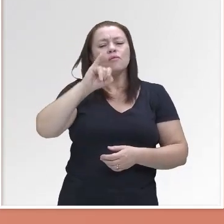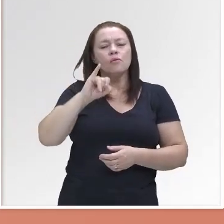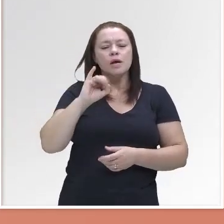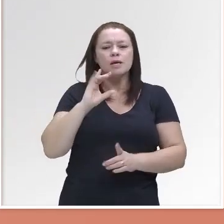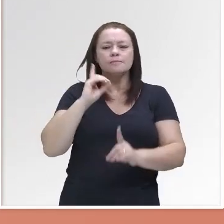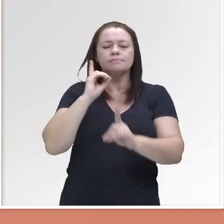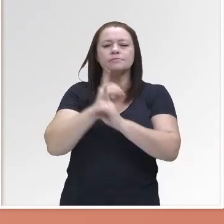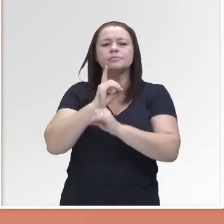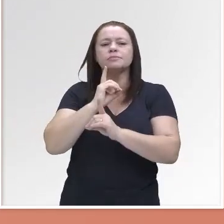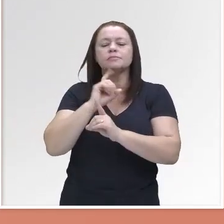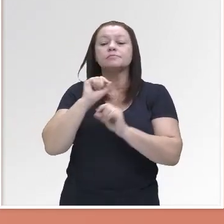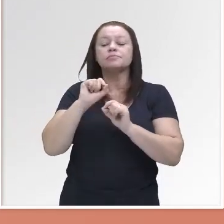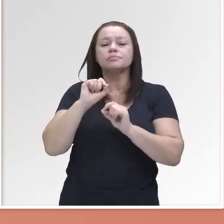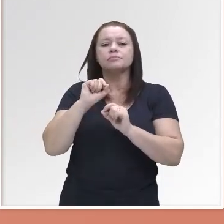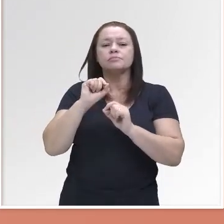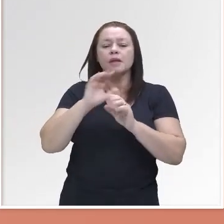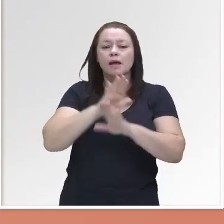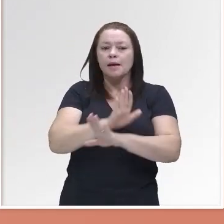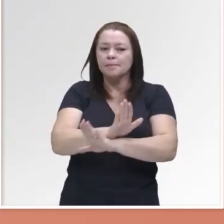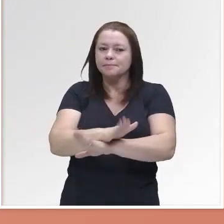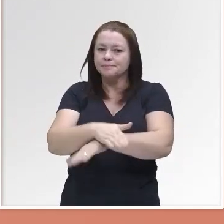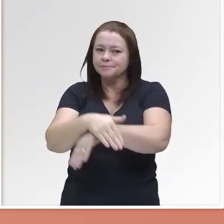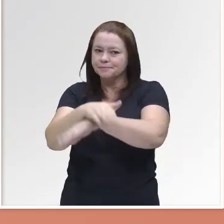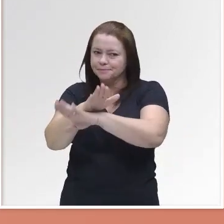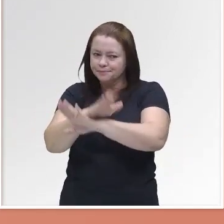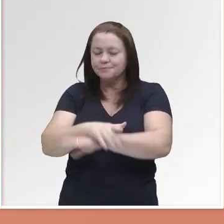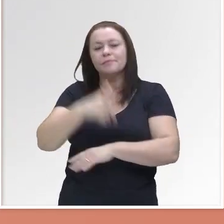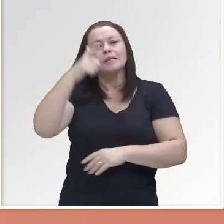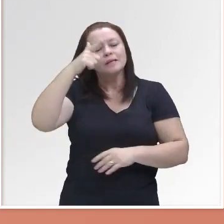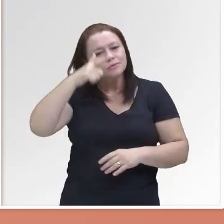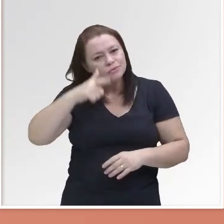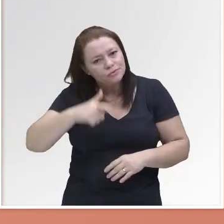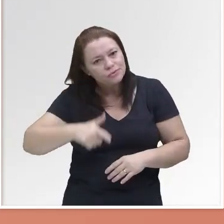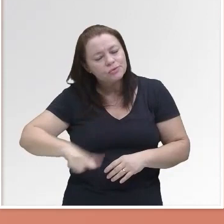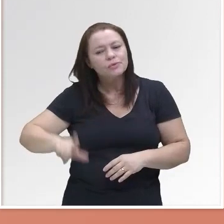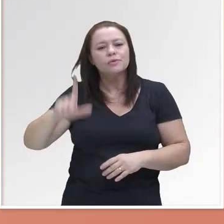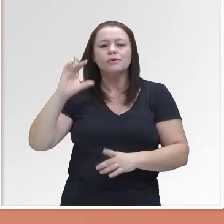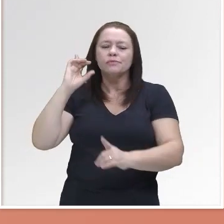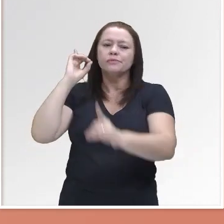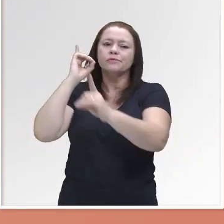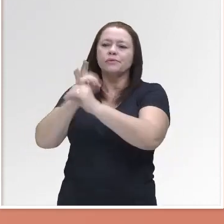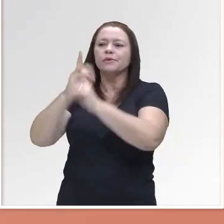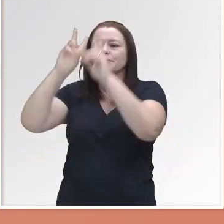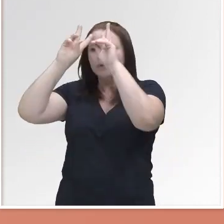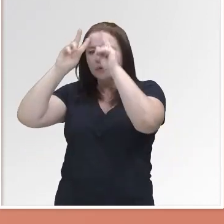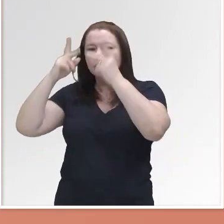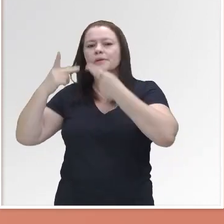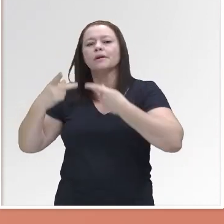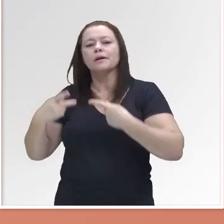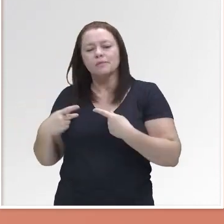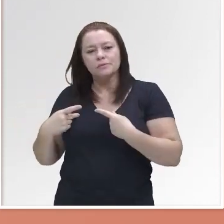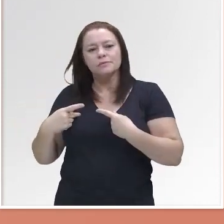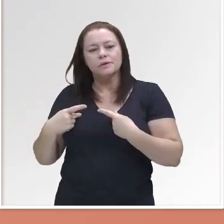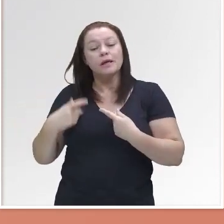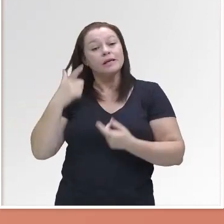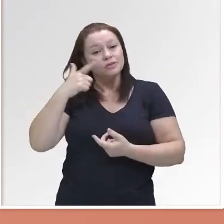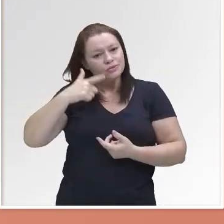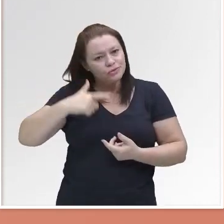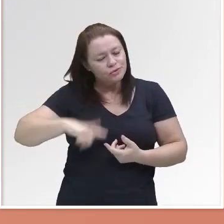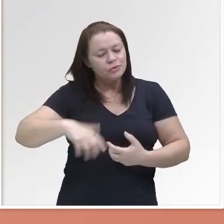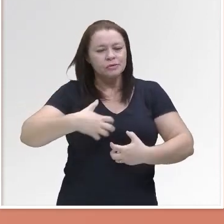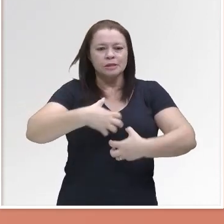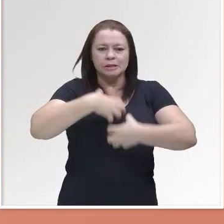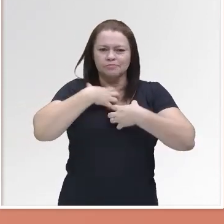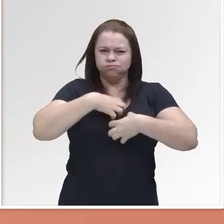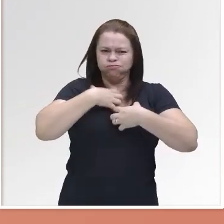Ariel tinha ido outra vez à superfície e ficou muito zangado e